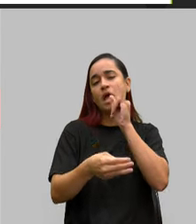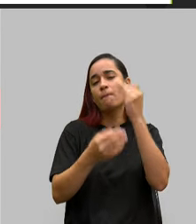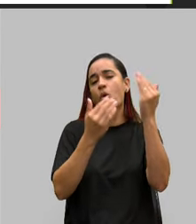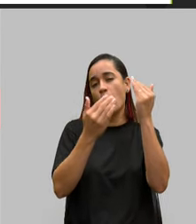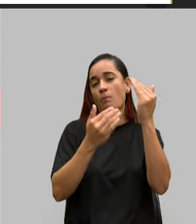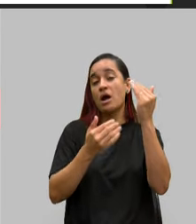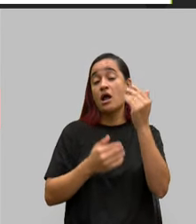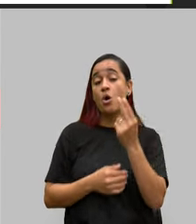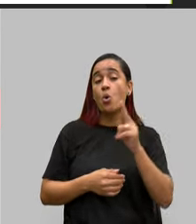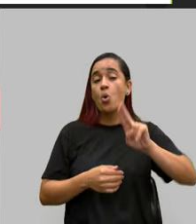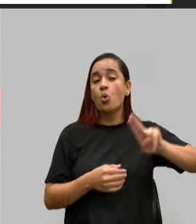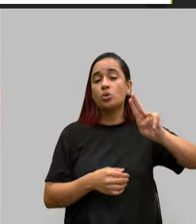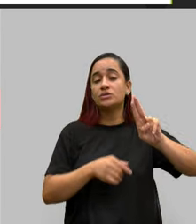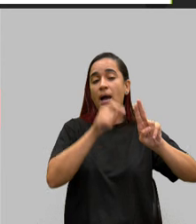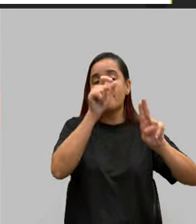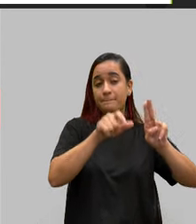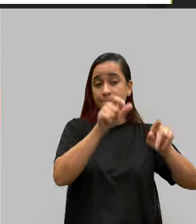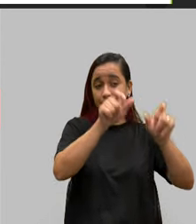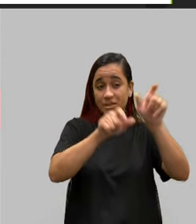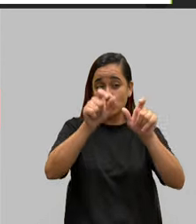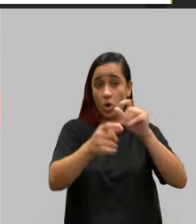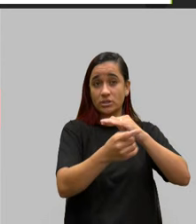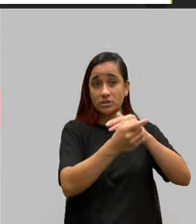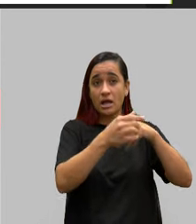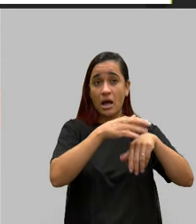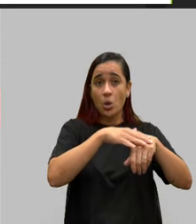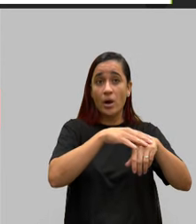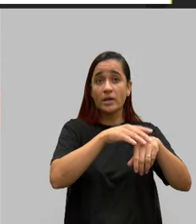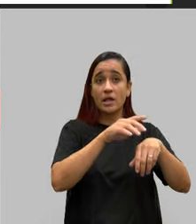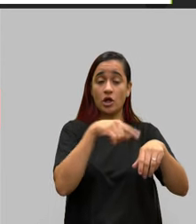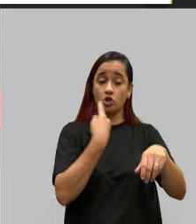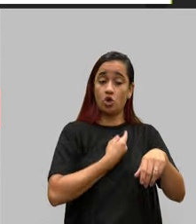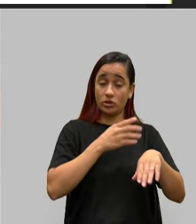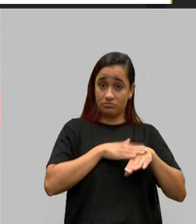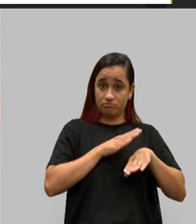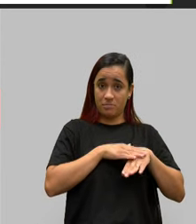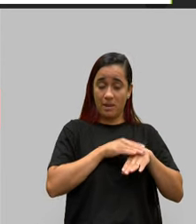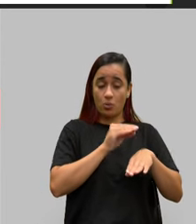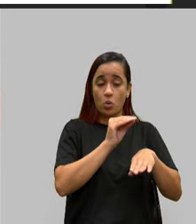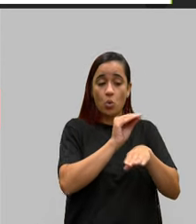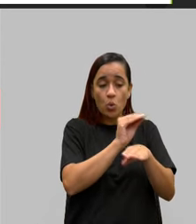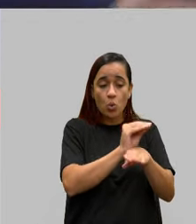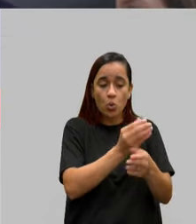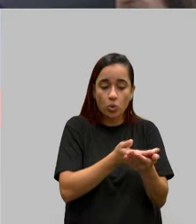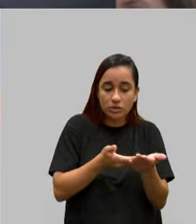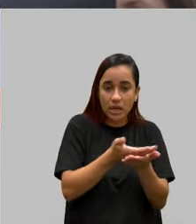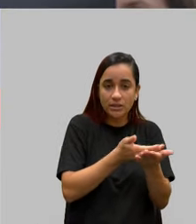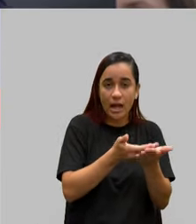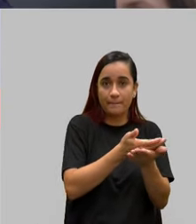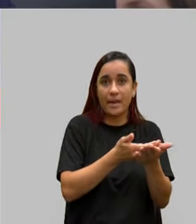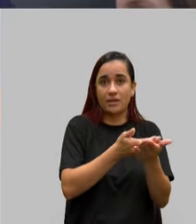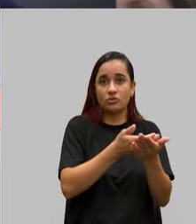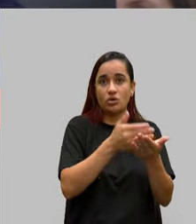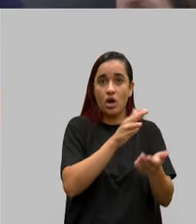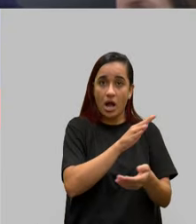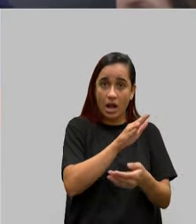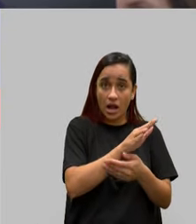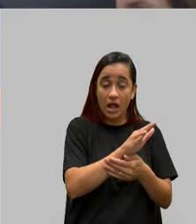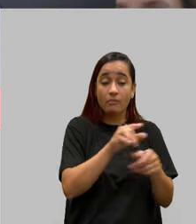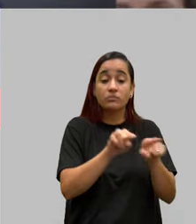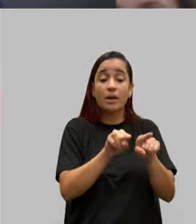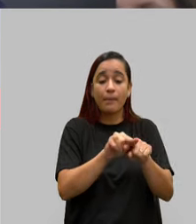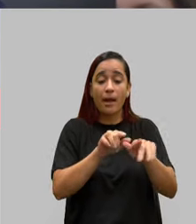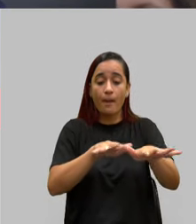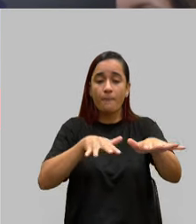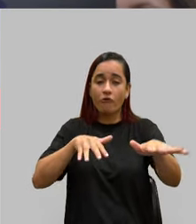pacientes tratados por nós né pessoal da Associação Brasileira de pacientes de carnos medicinal e do movimento associativista do Brasil que